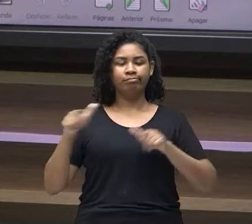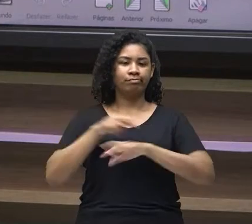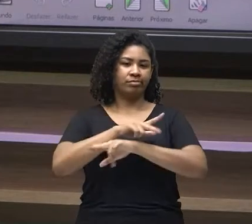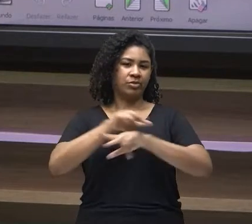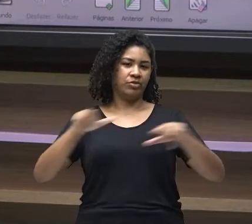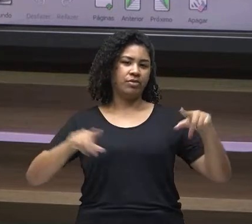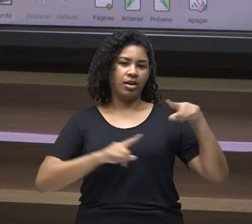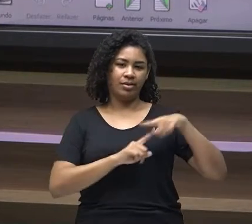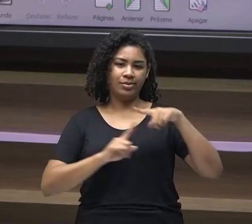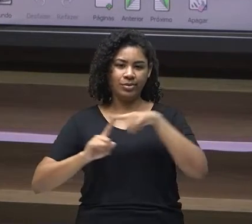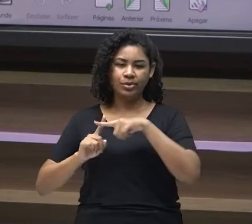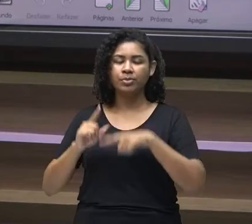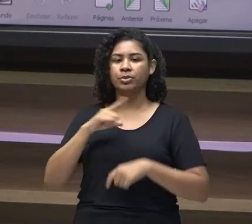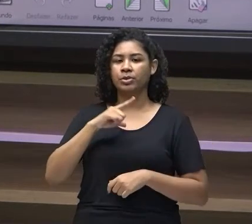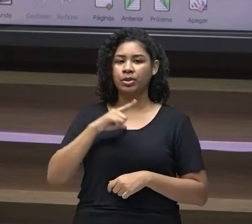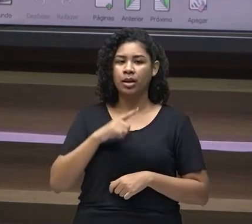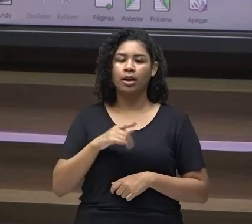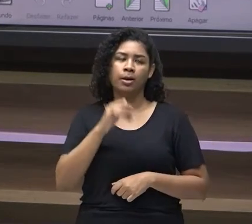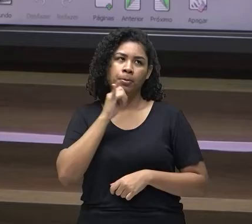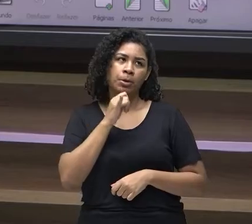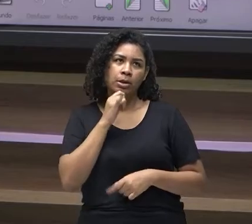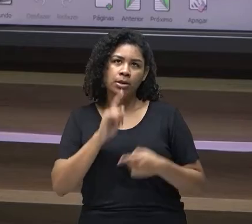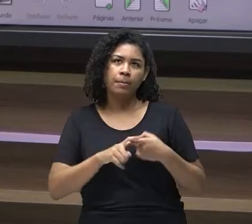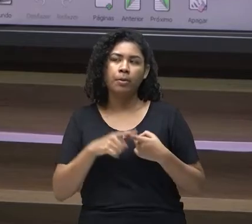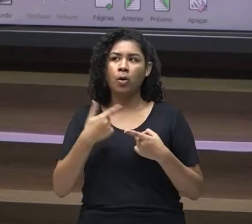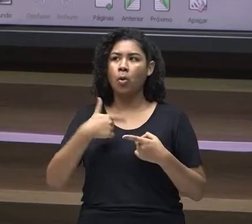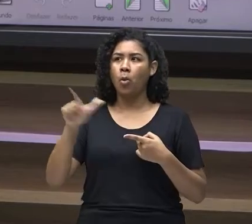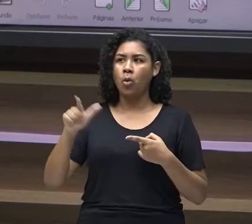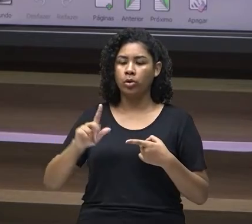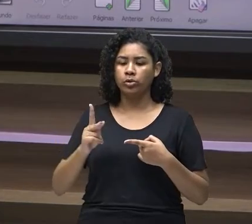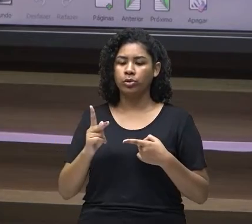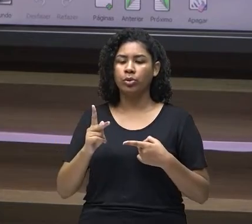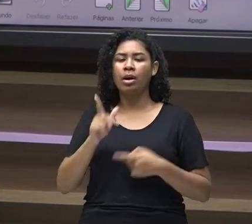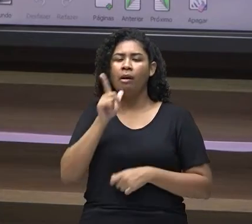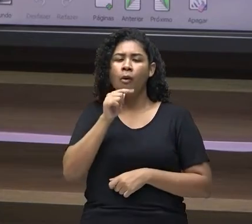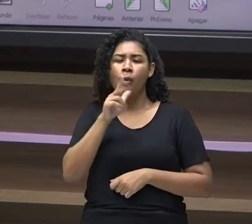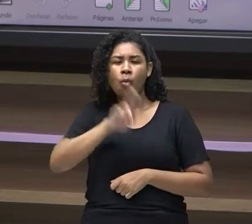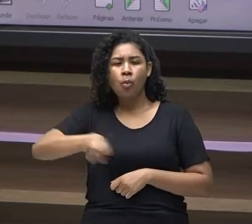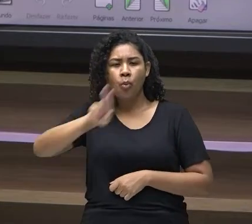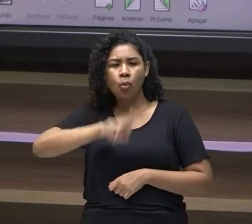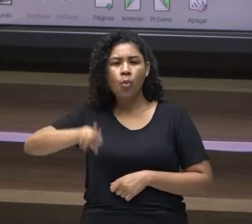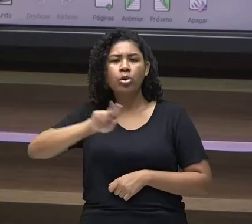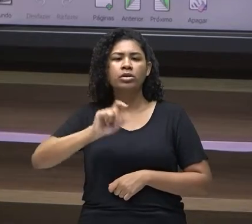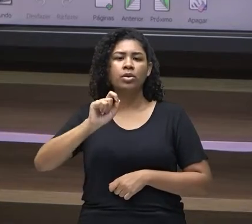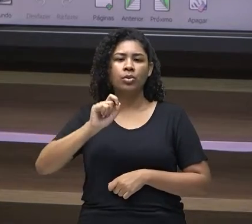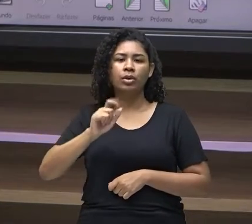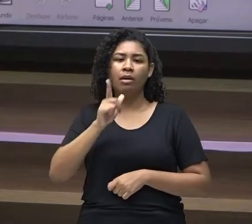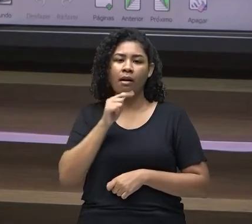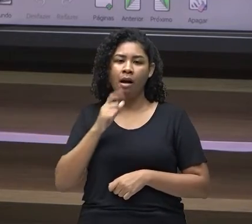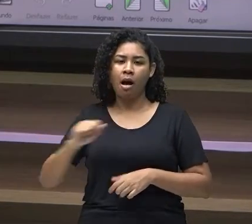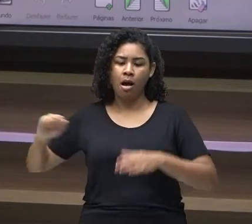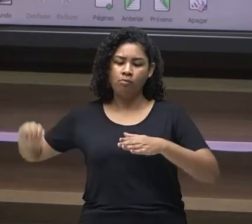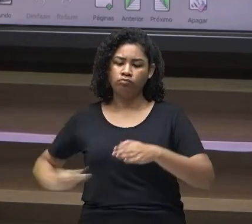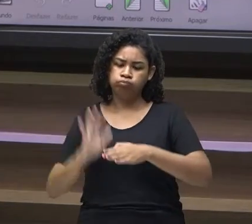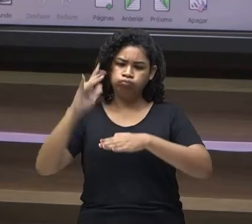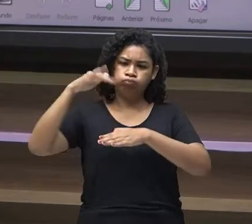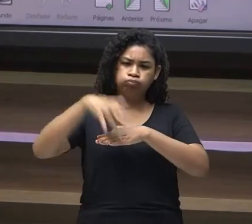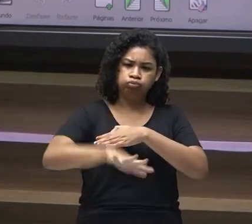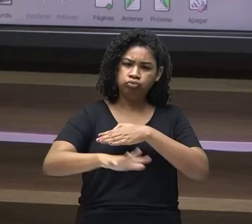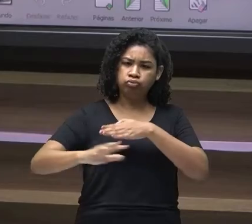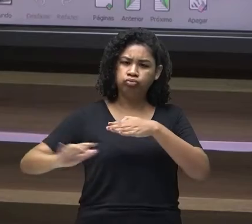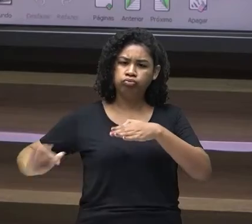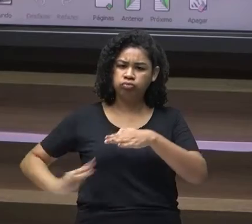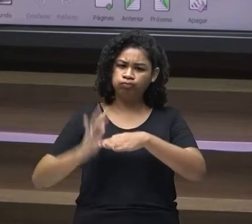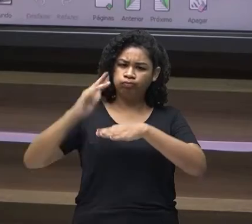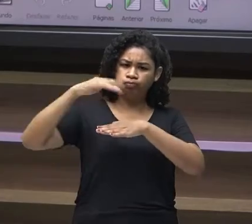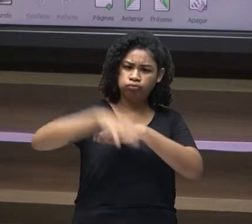de energia, né? Tem a usina hidrelétrica, onde ela utiliza a força da água para